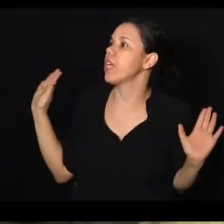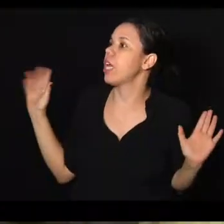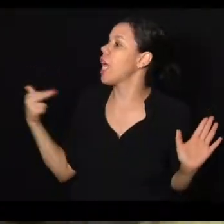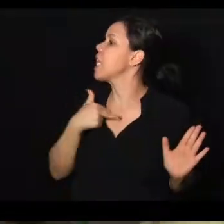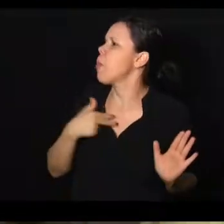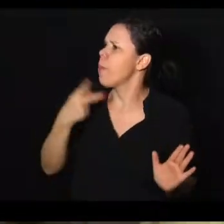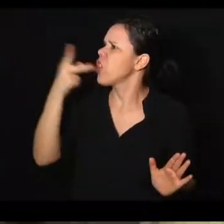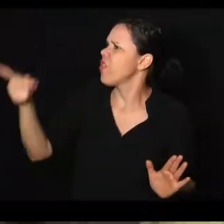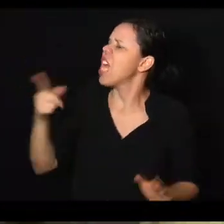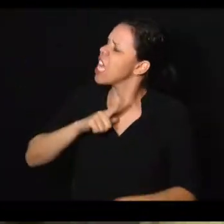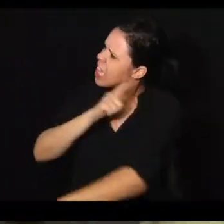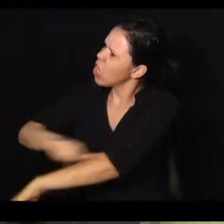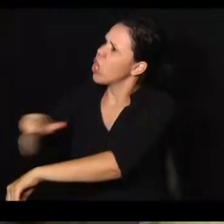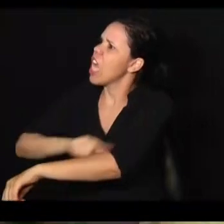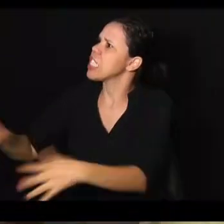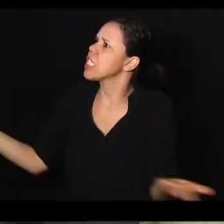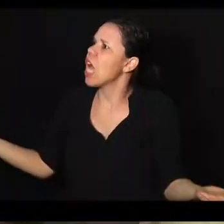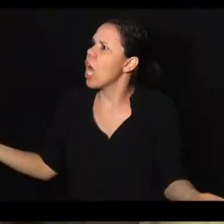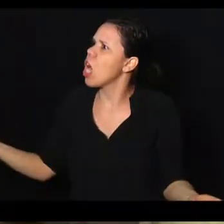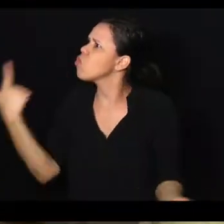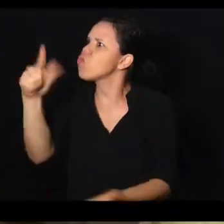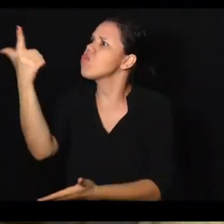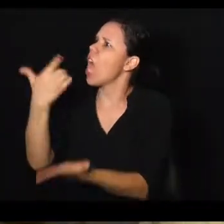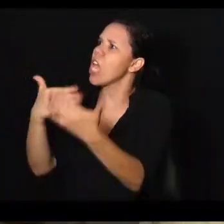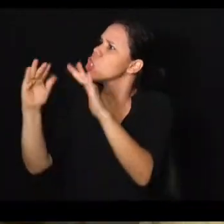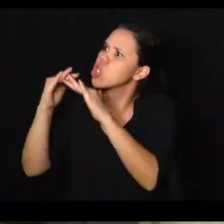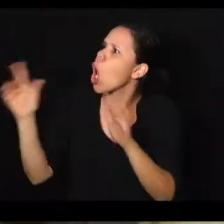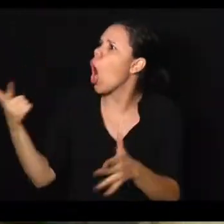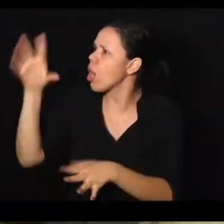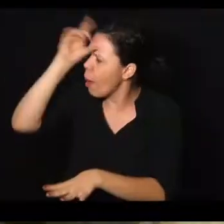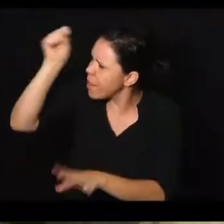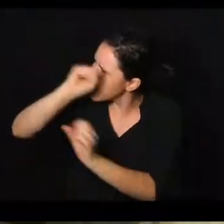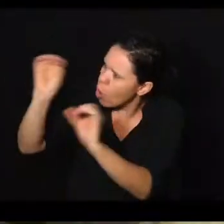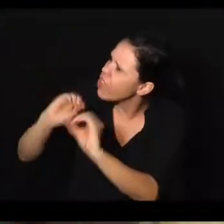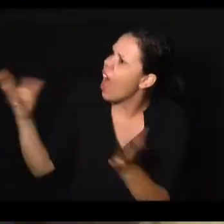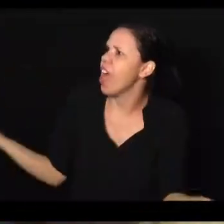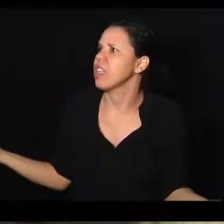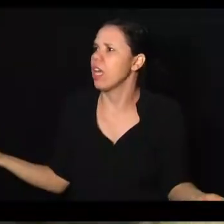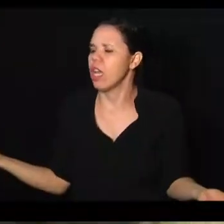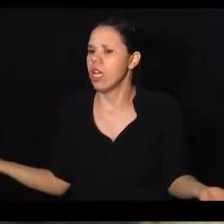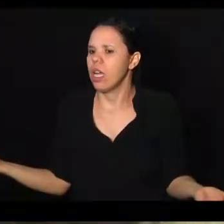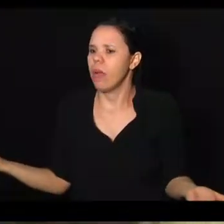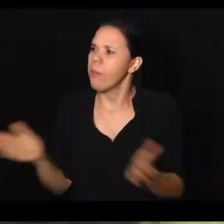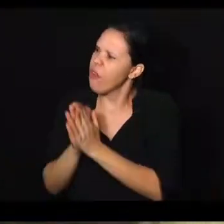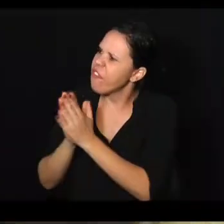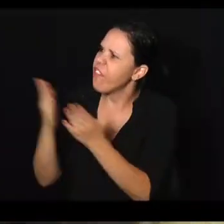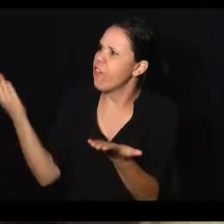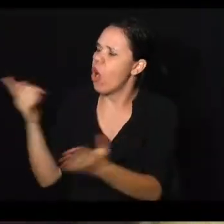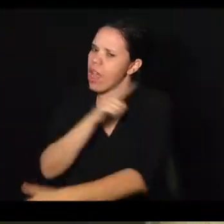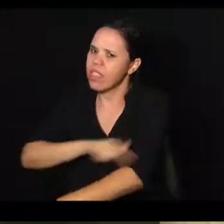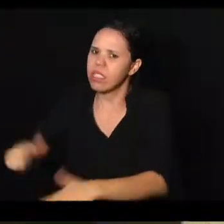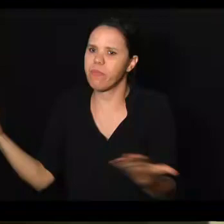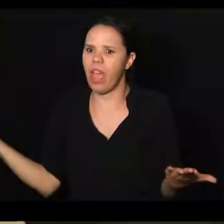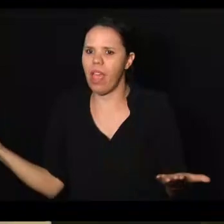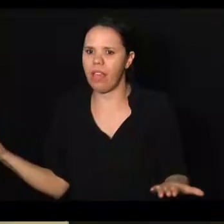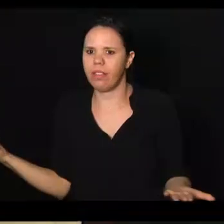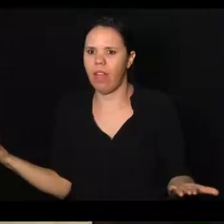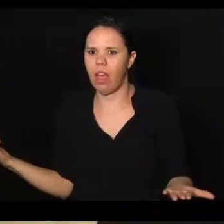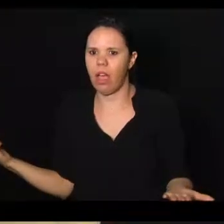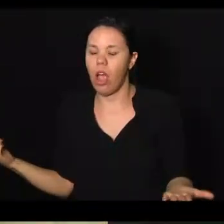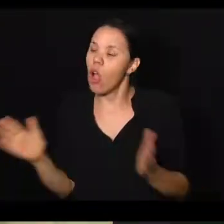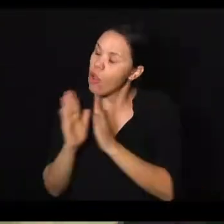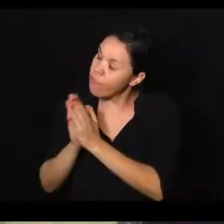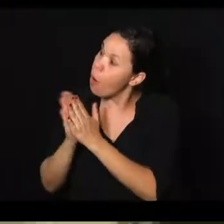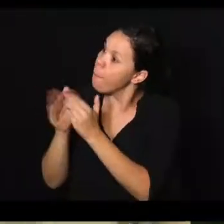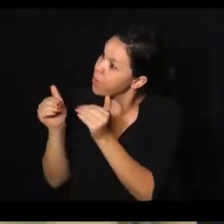aqui têm educação, passaram pela escola e minimamente sabem que quando está falando, o outro deve ouvir. Então eu vou